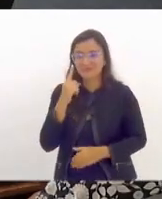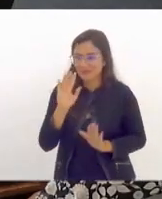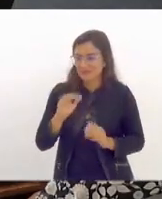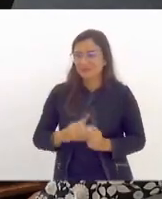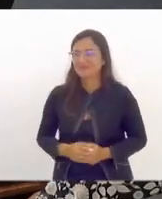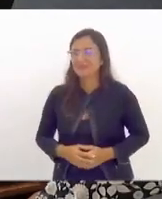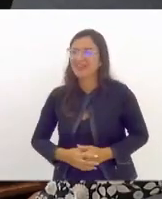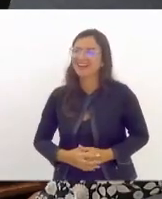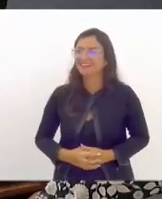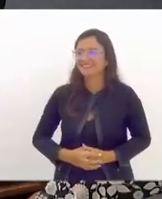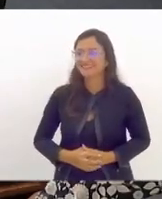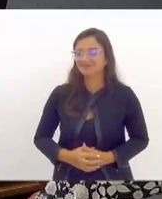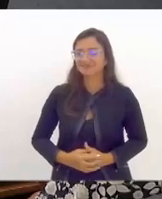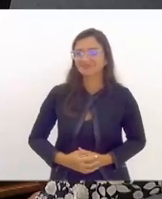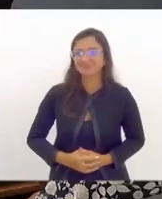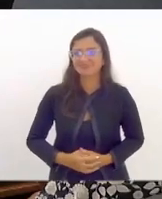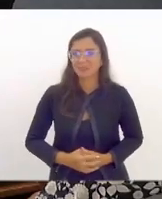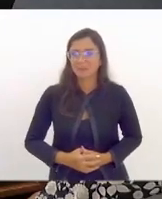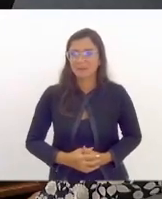bom